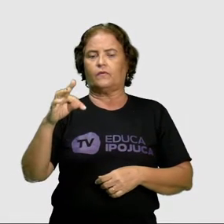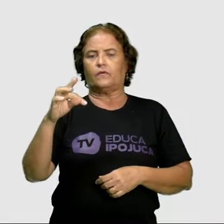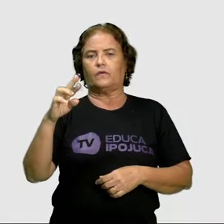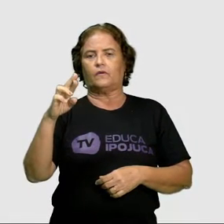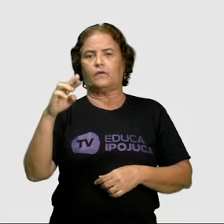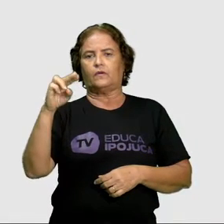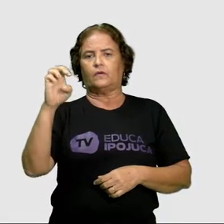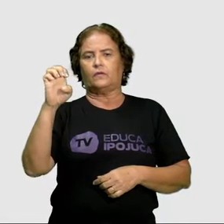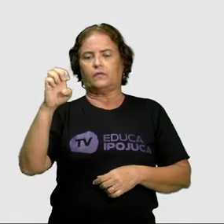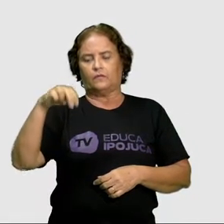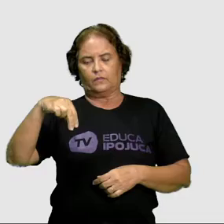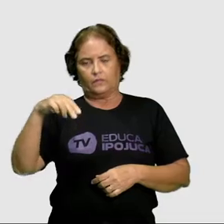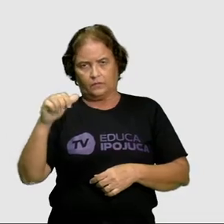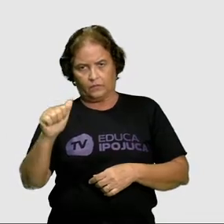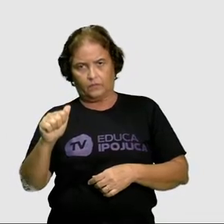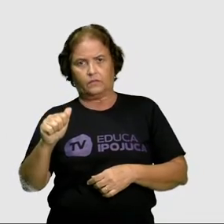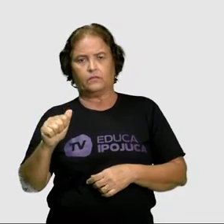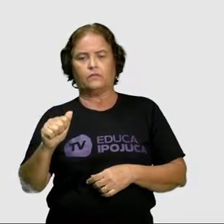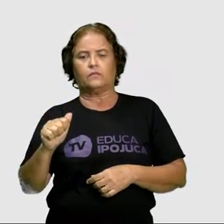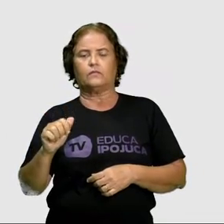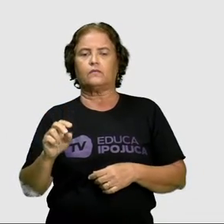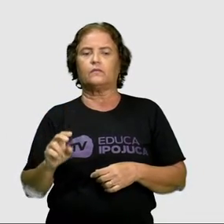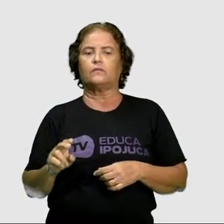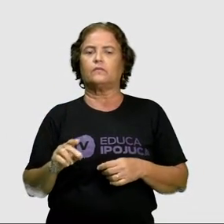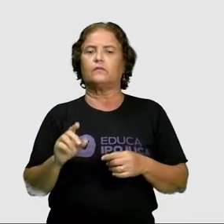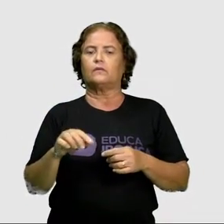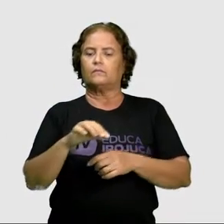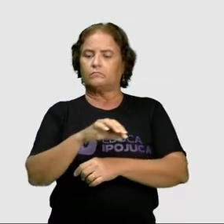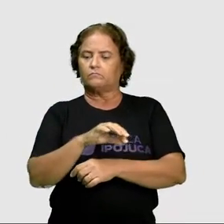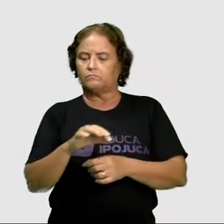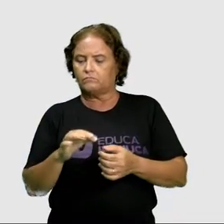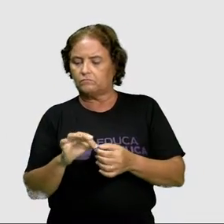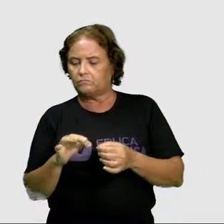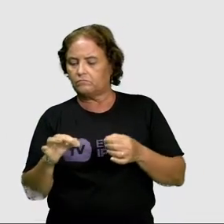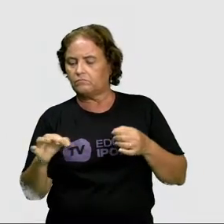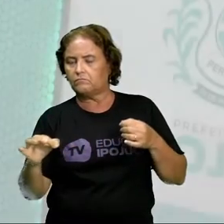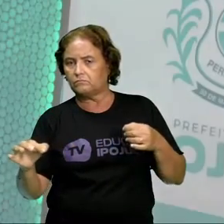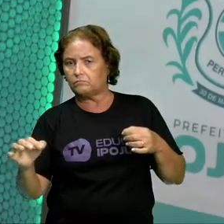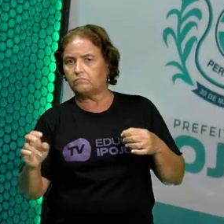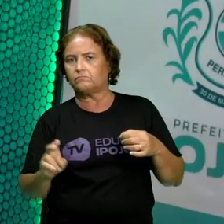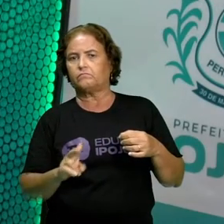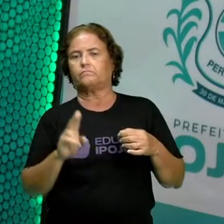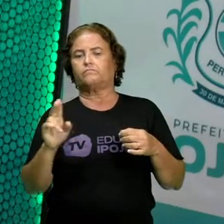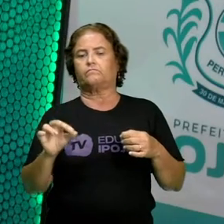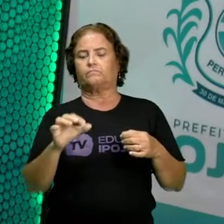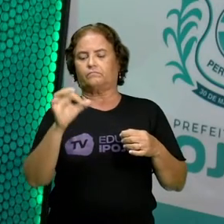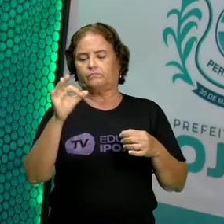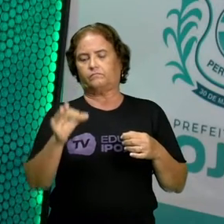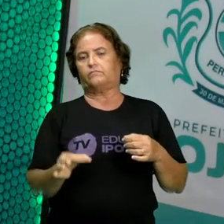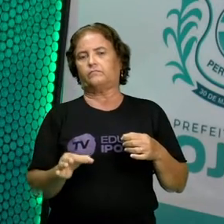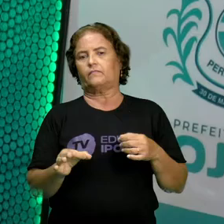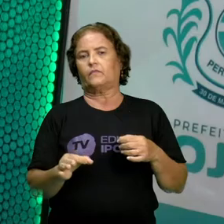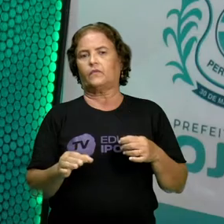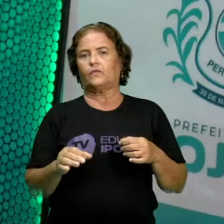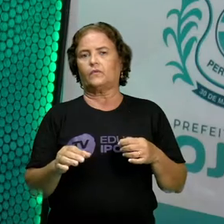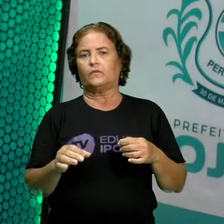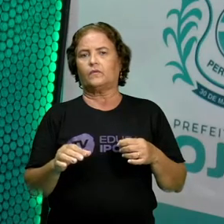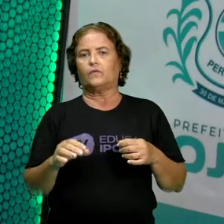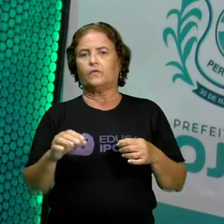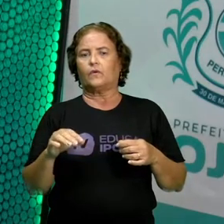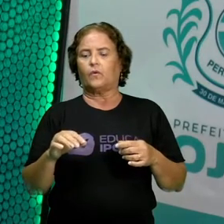são instrumentos de medida de comprimento. Serve para medir